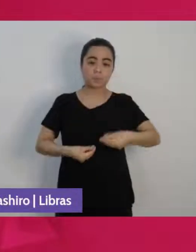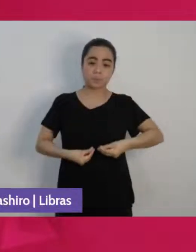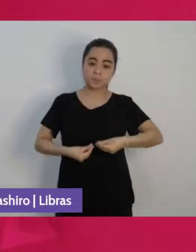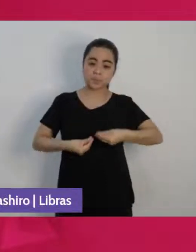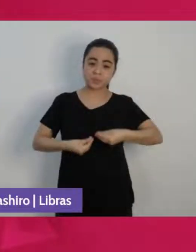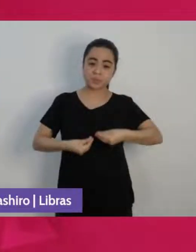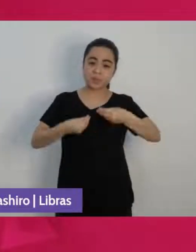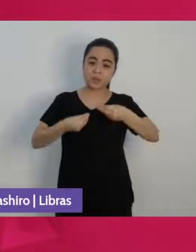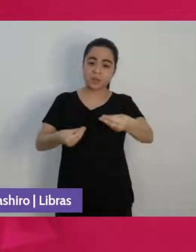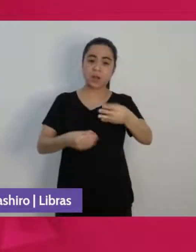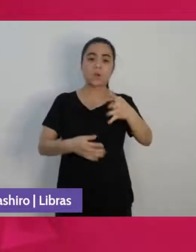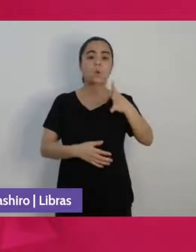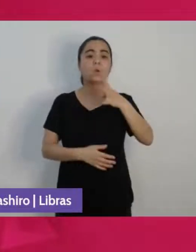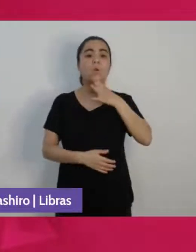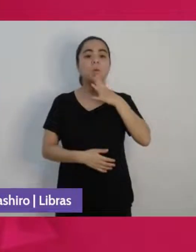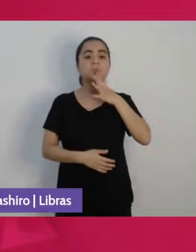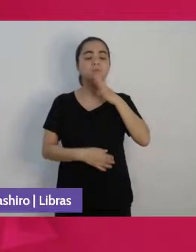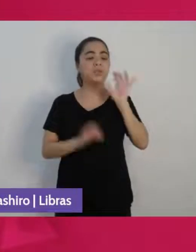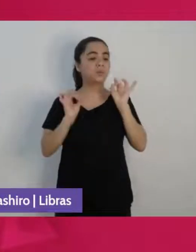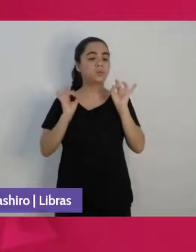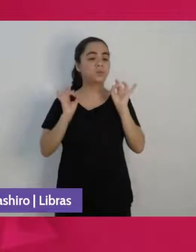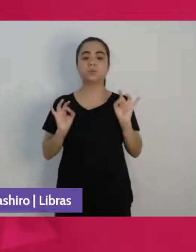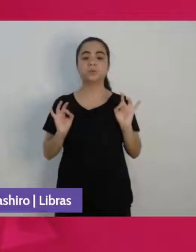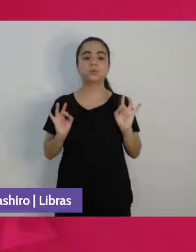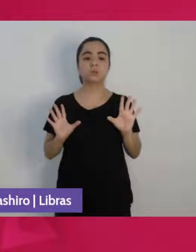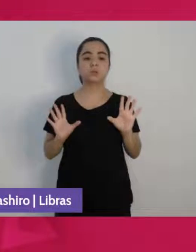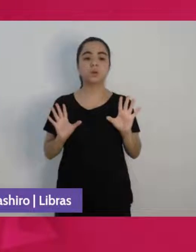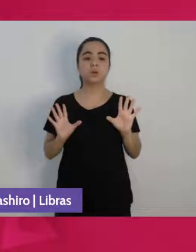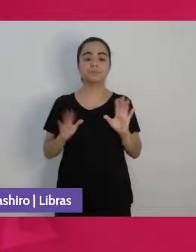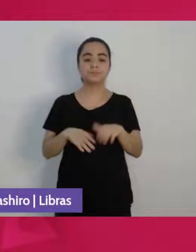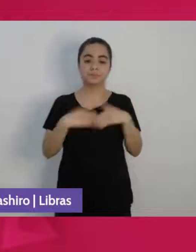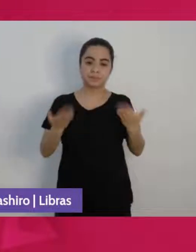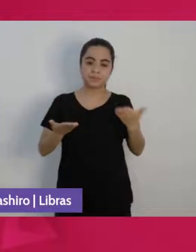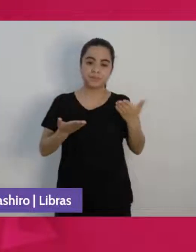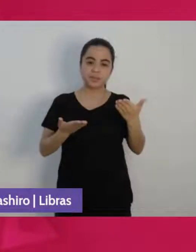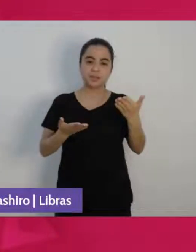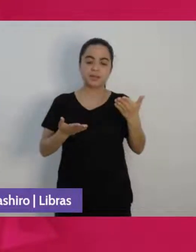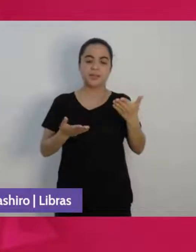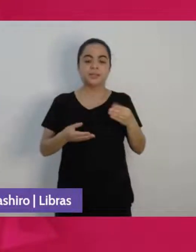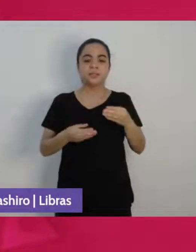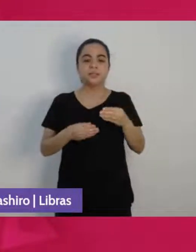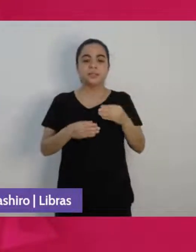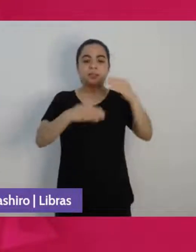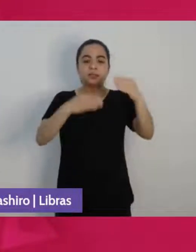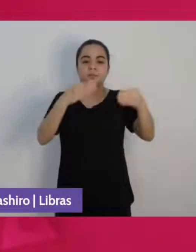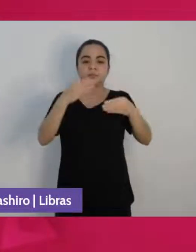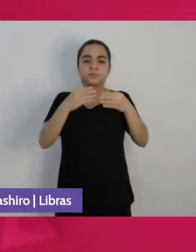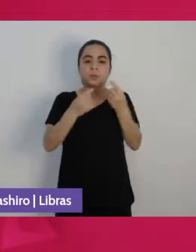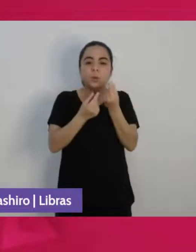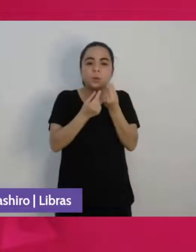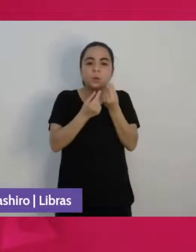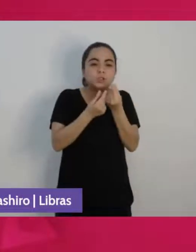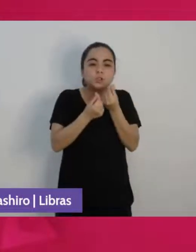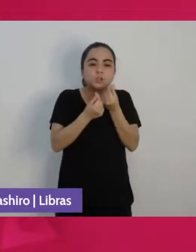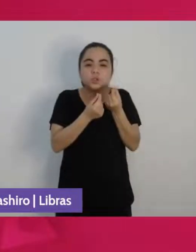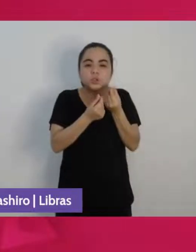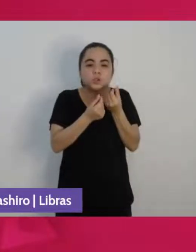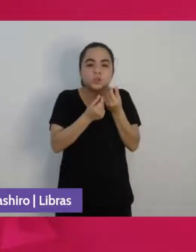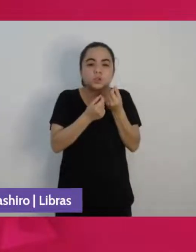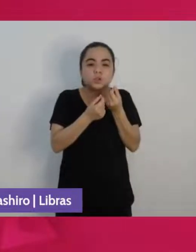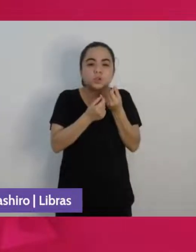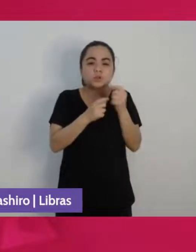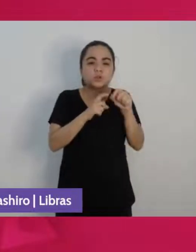era o conhecimento. Então, ela juntava os dinheirinhos. Eu lembro, eu